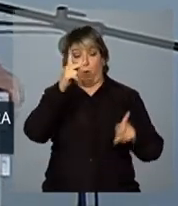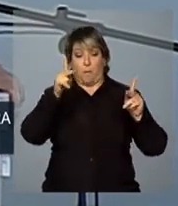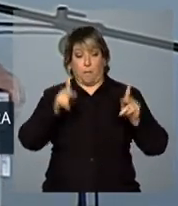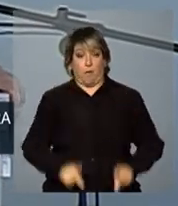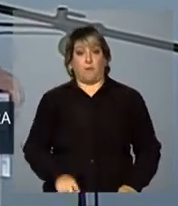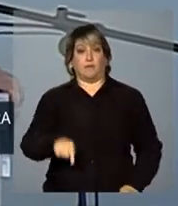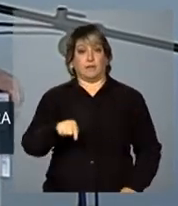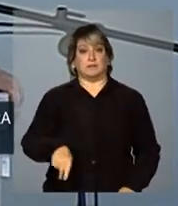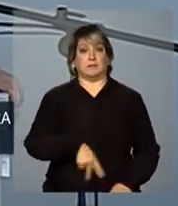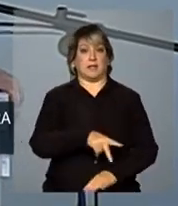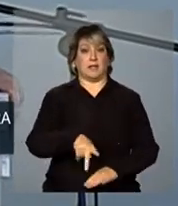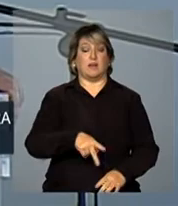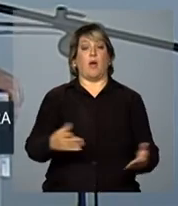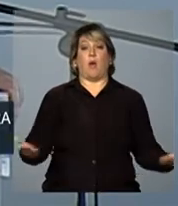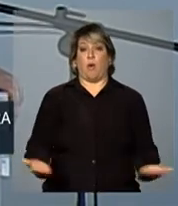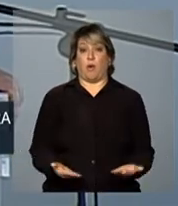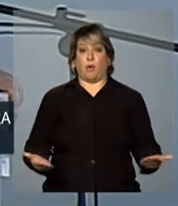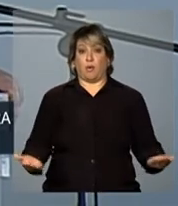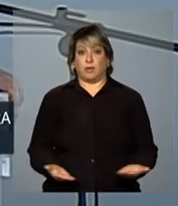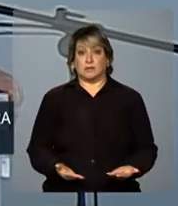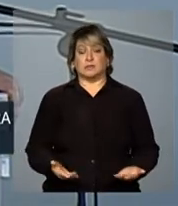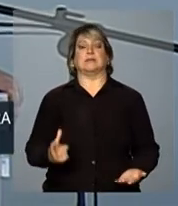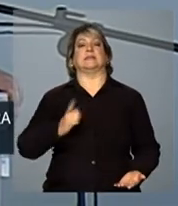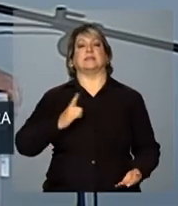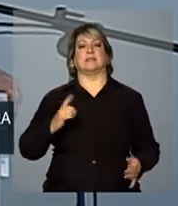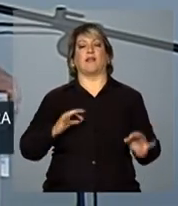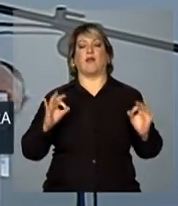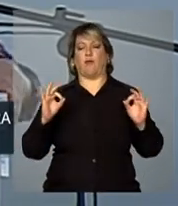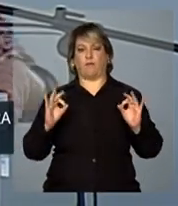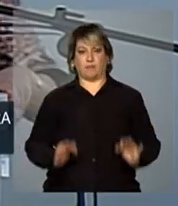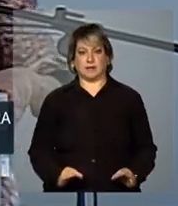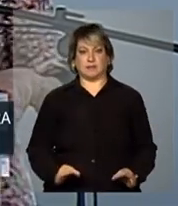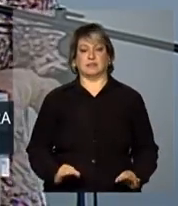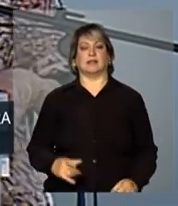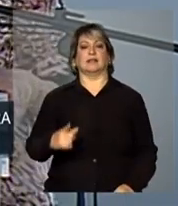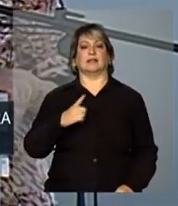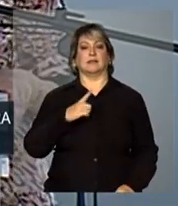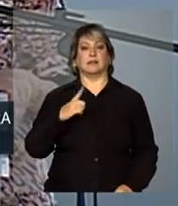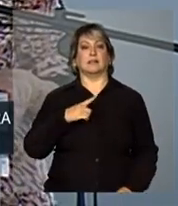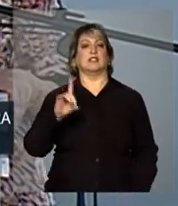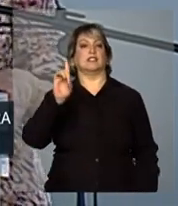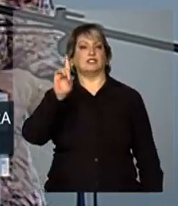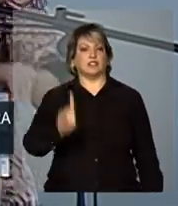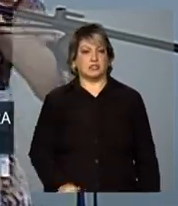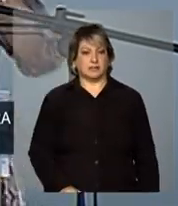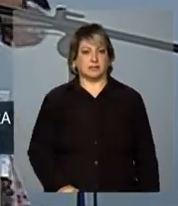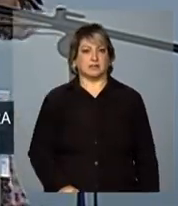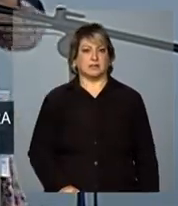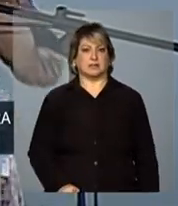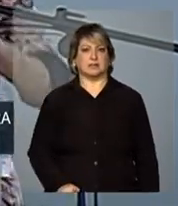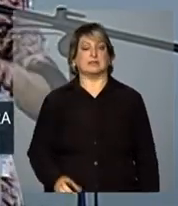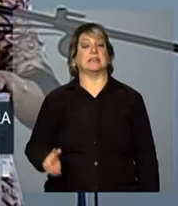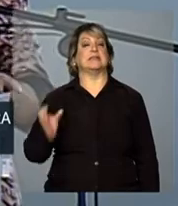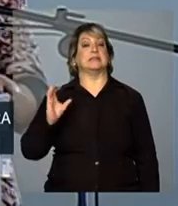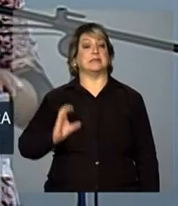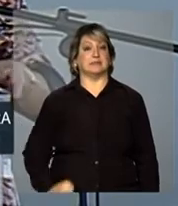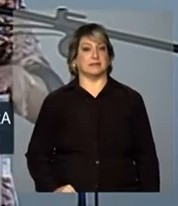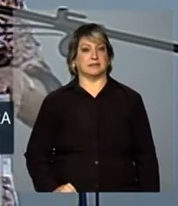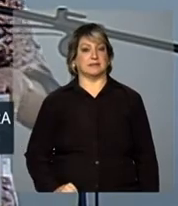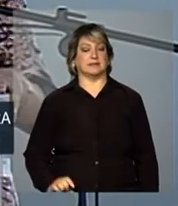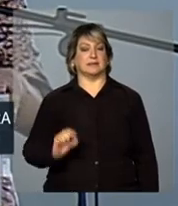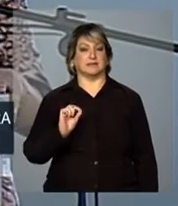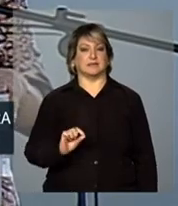país, ele hoje tem a convicção que ele tem o direito cidadão